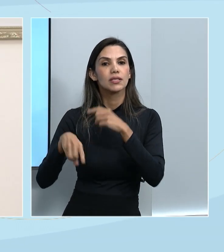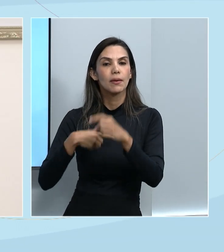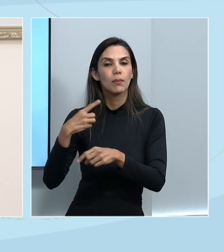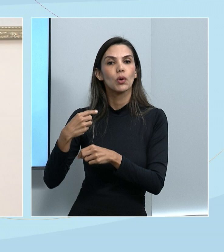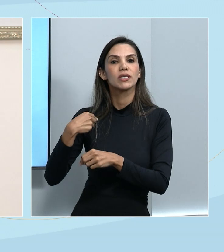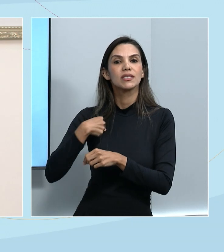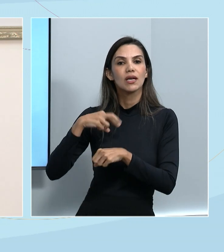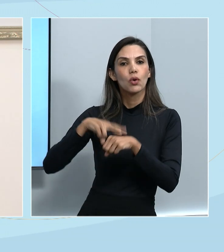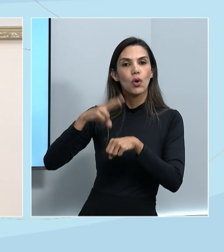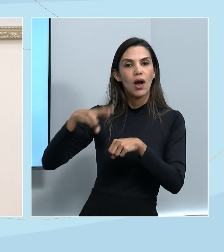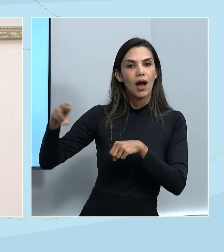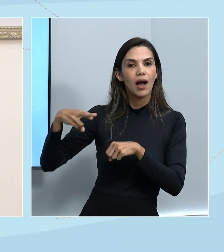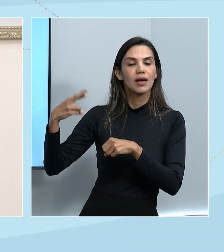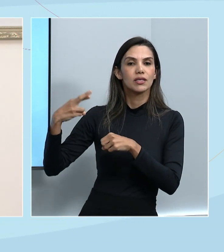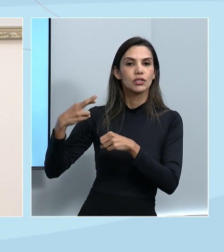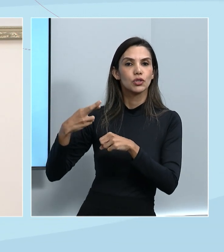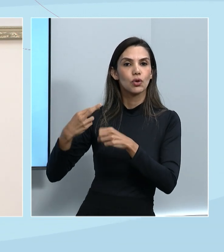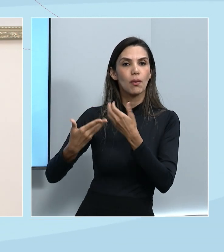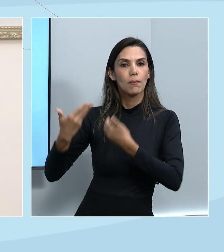radioterapia,